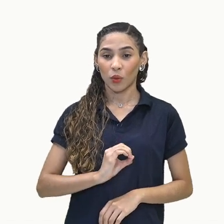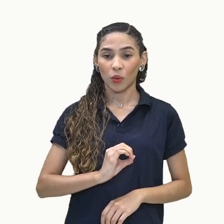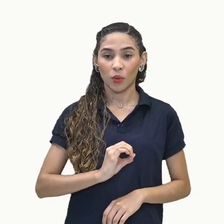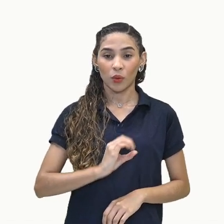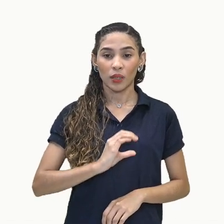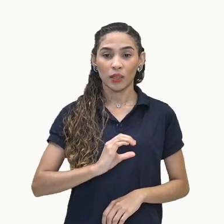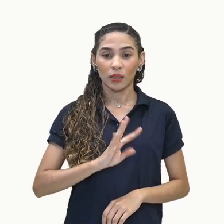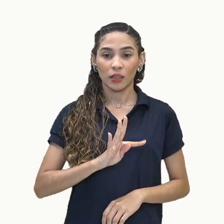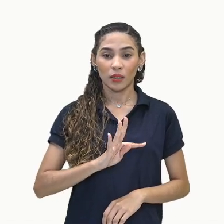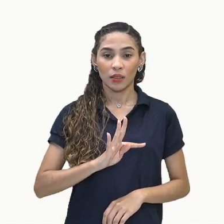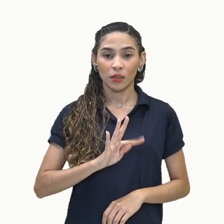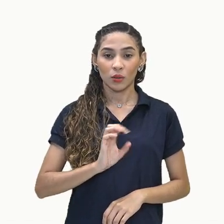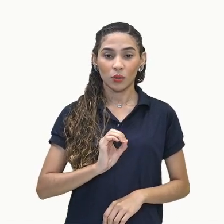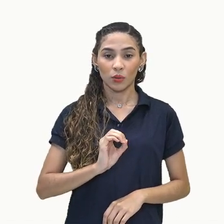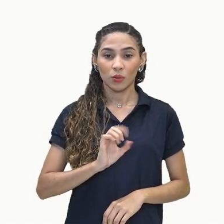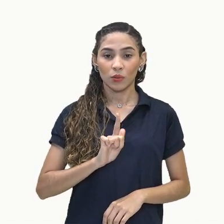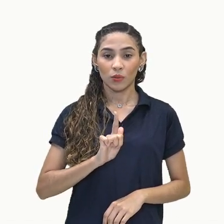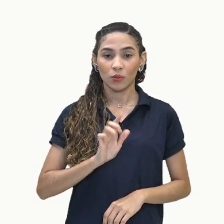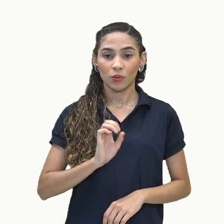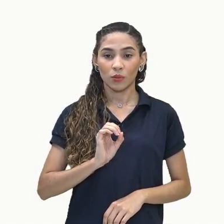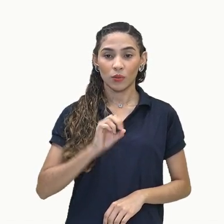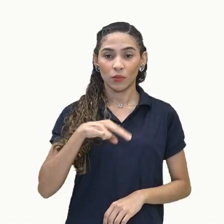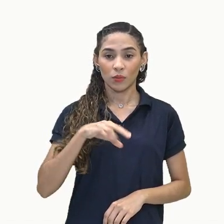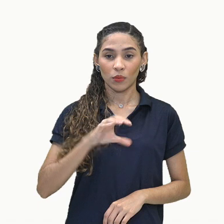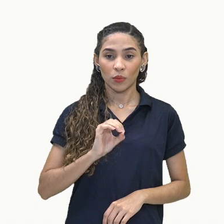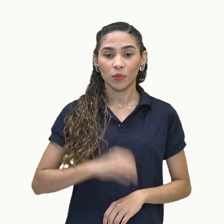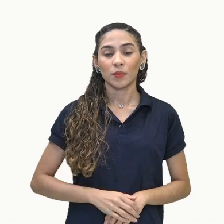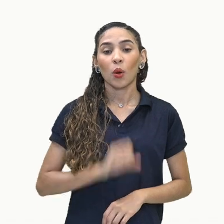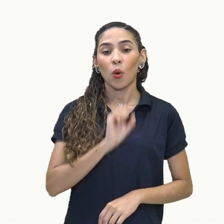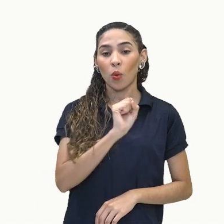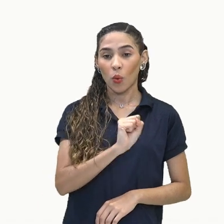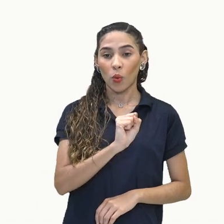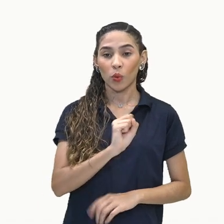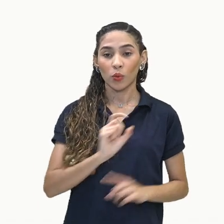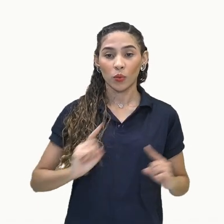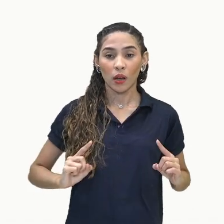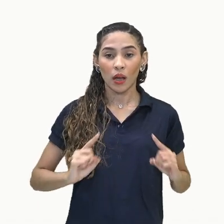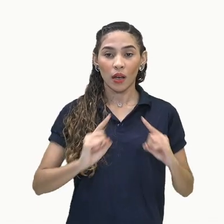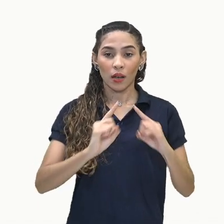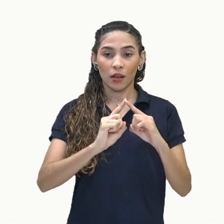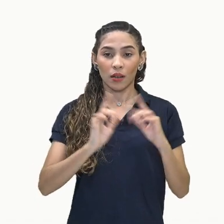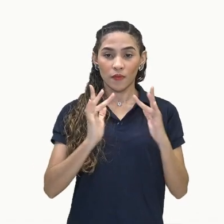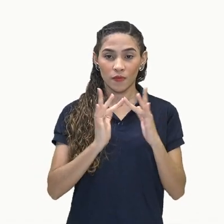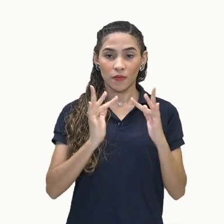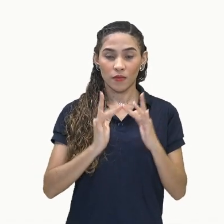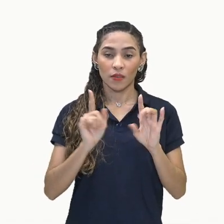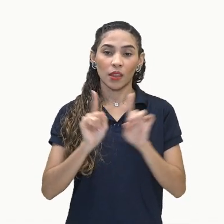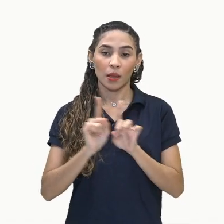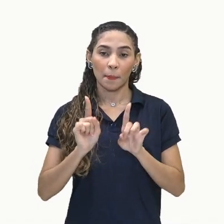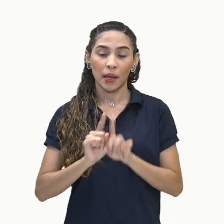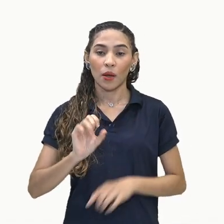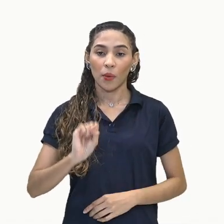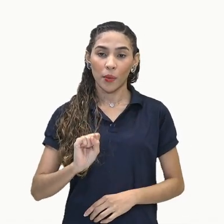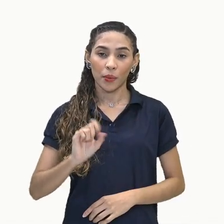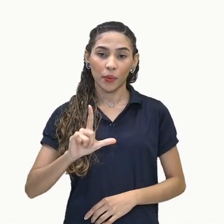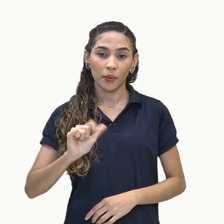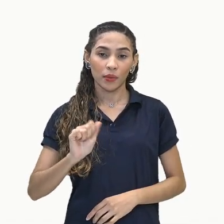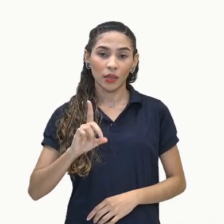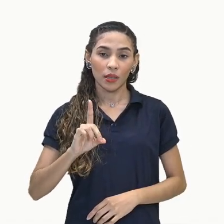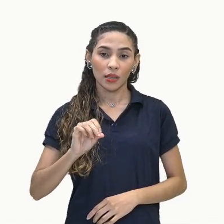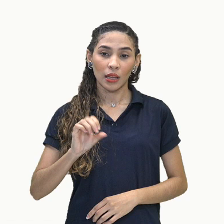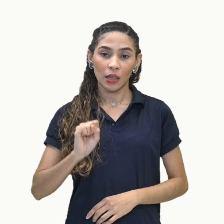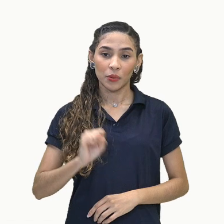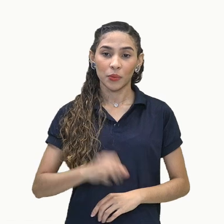octógono. Nosso polígono com 8 vértices e 8 lados. Tá?